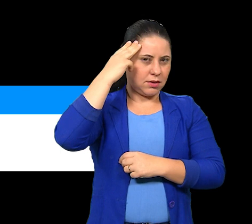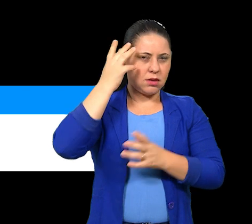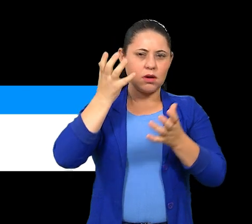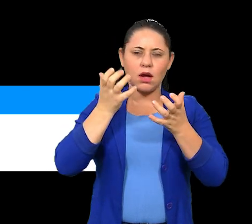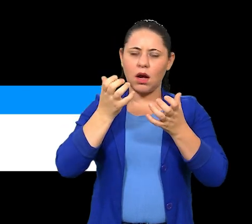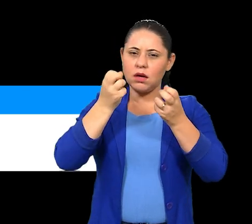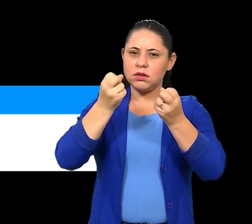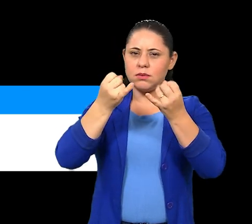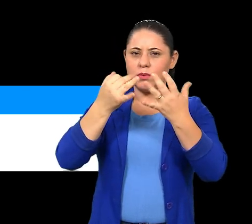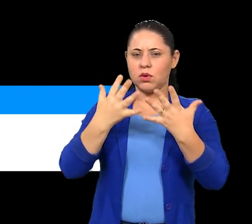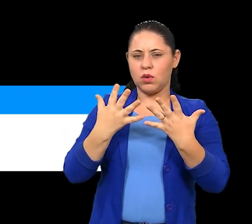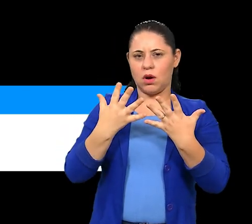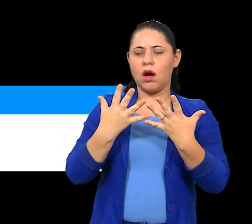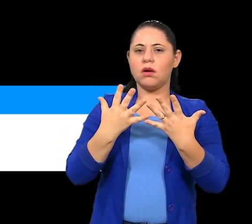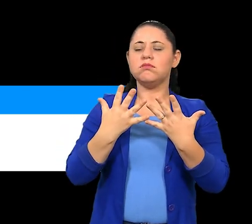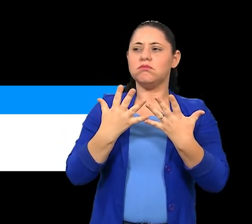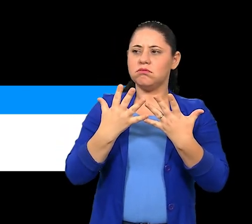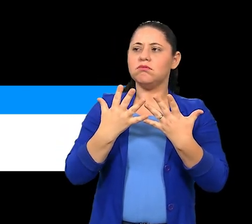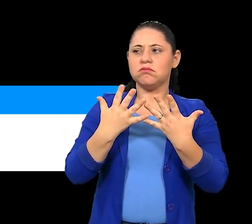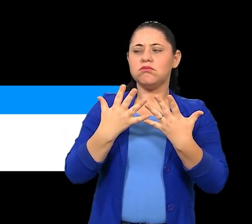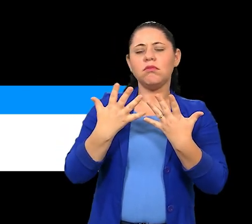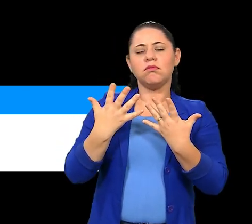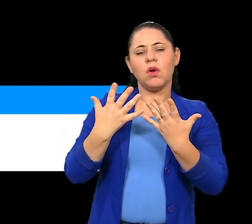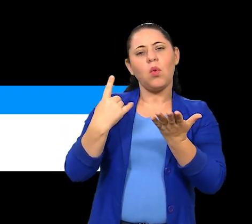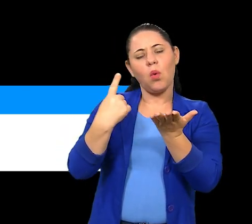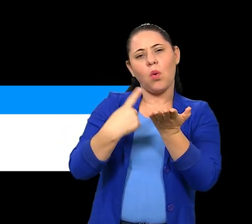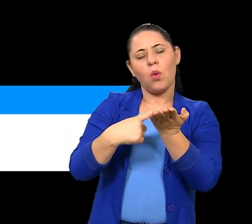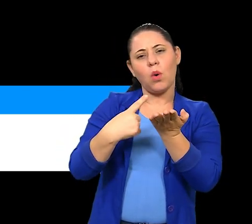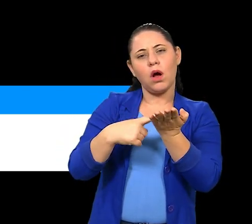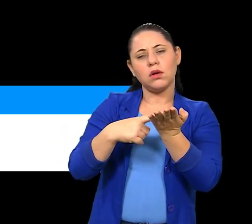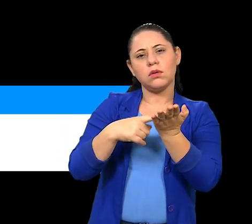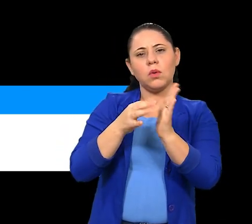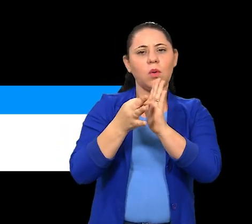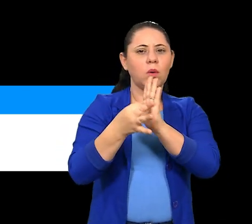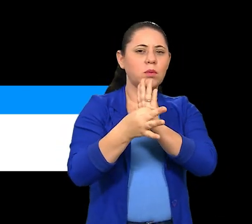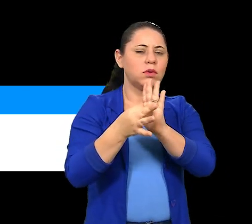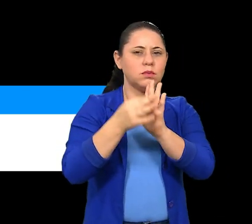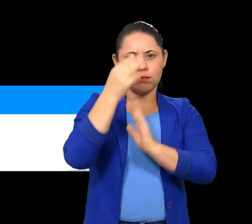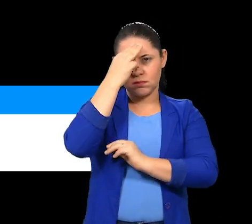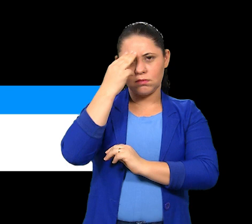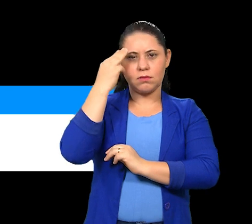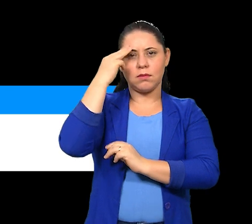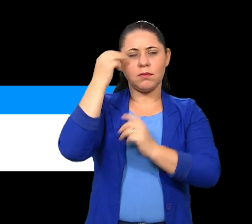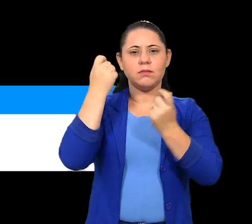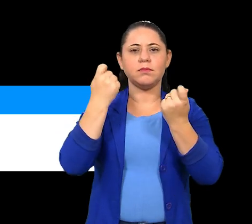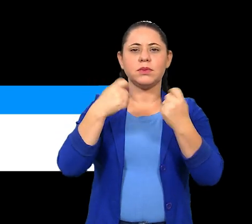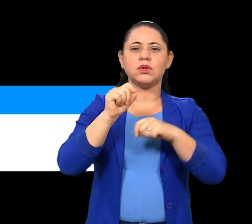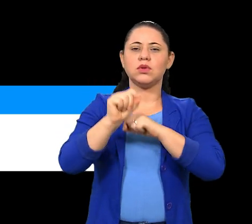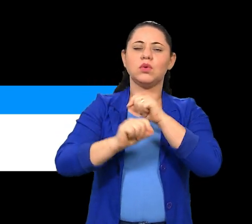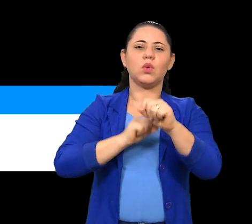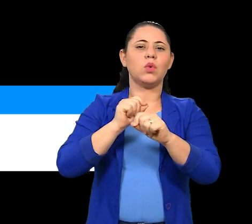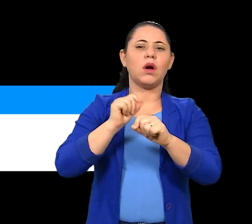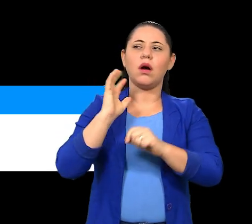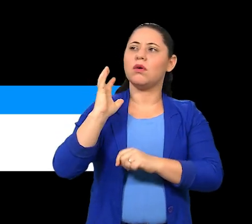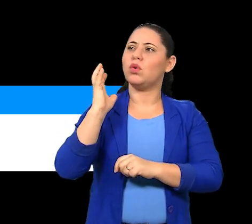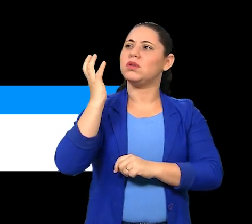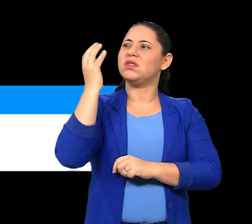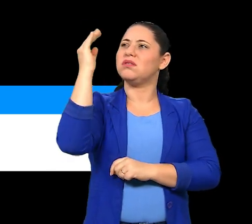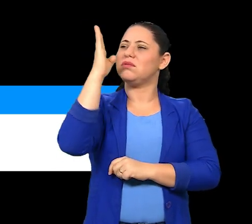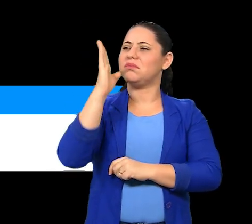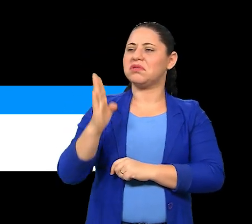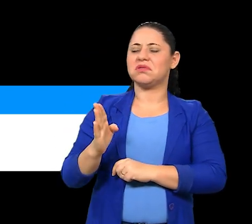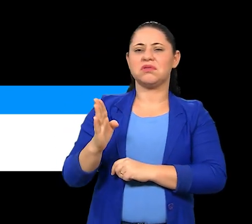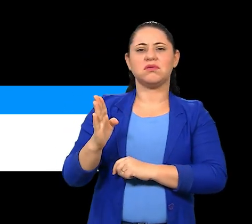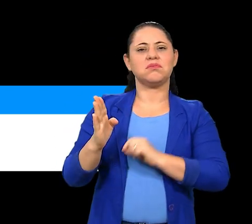Vendramini e quero dizer que comungo com o deputado Evander é preciso fazer uma direção do